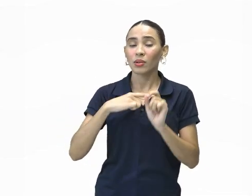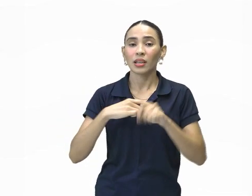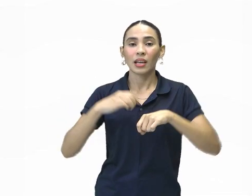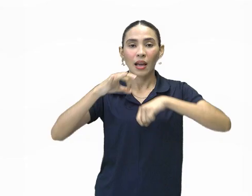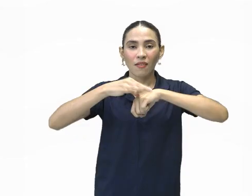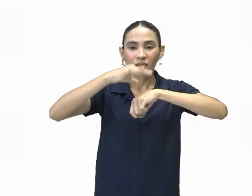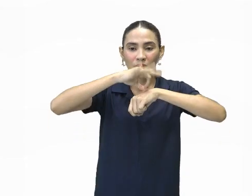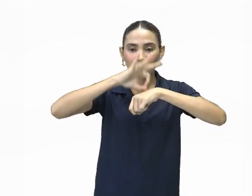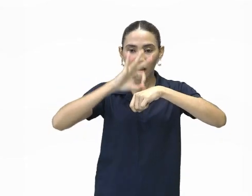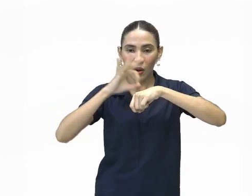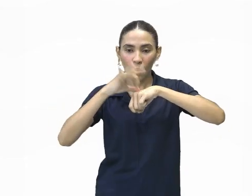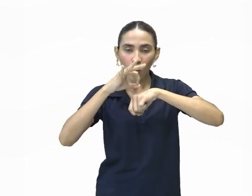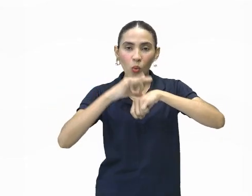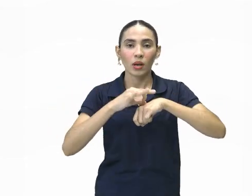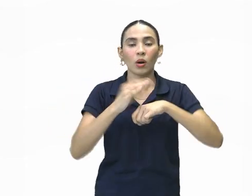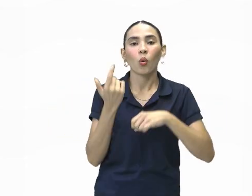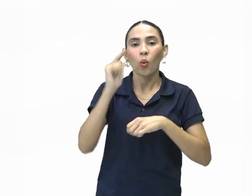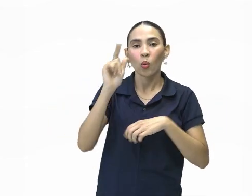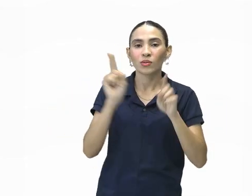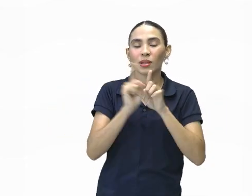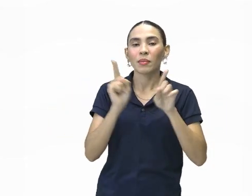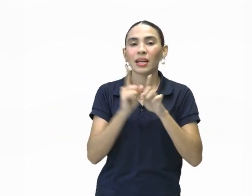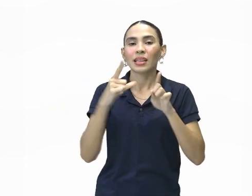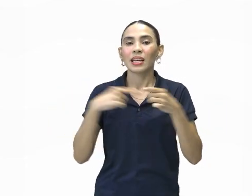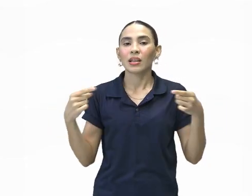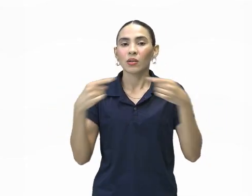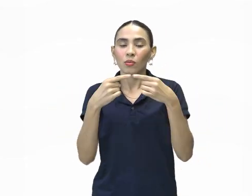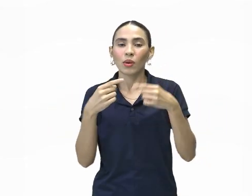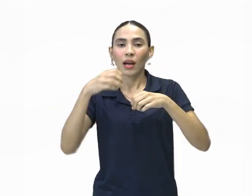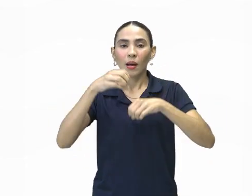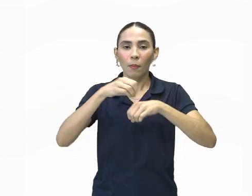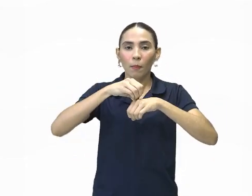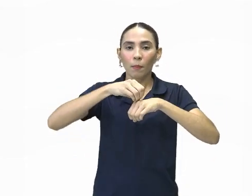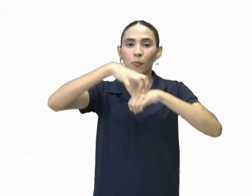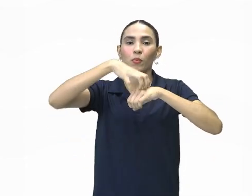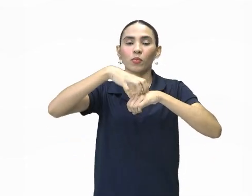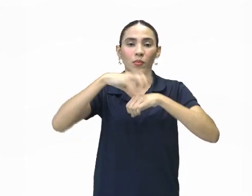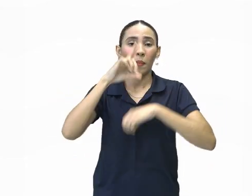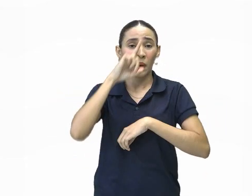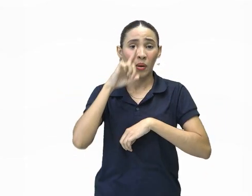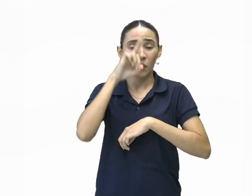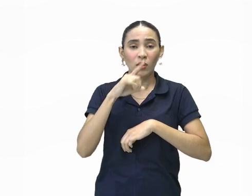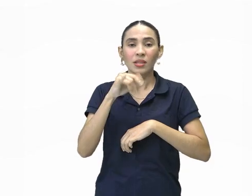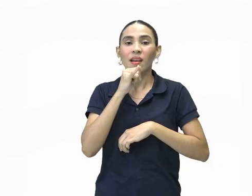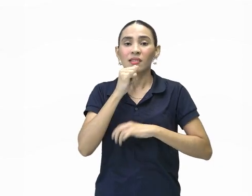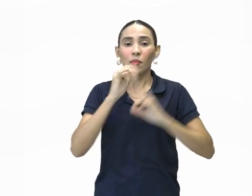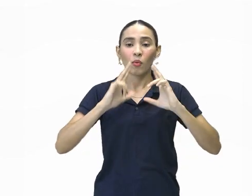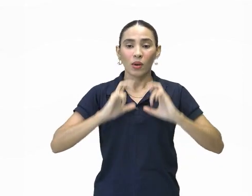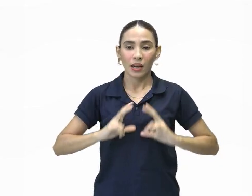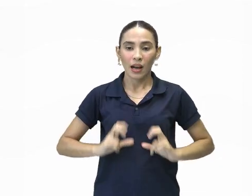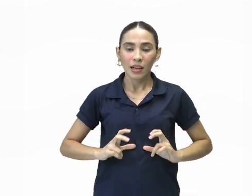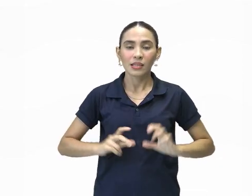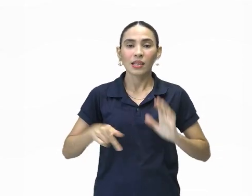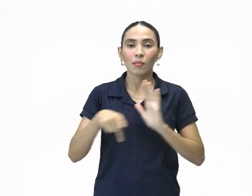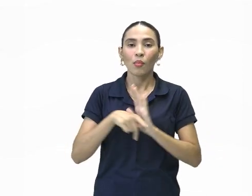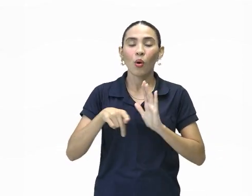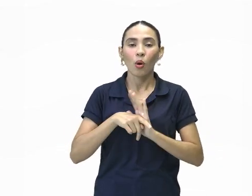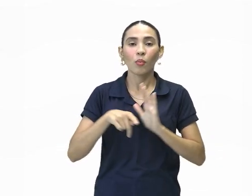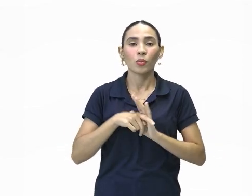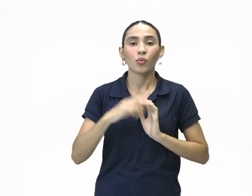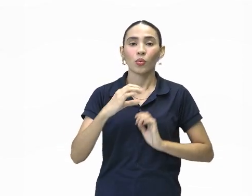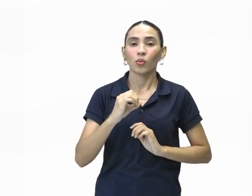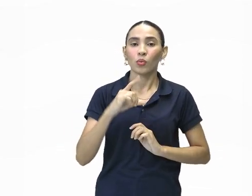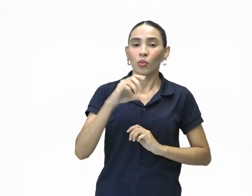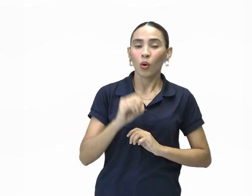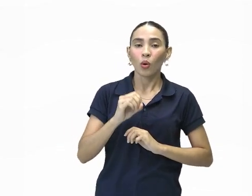verrugas genitais, enquanto outros vão estar associados a tumores malignos, até mesmo como câncer do colo de útero,